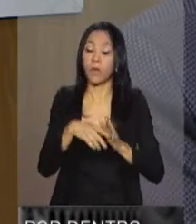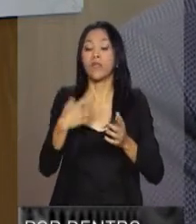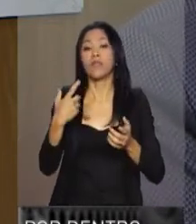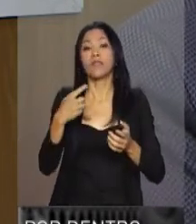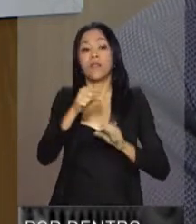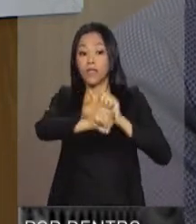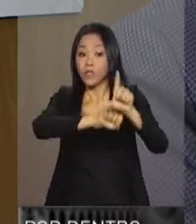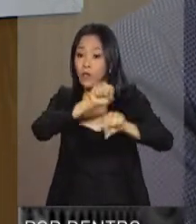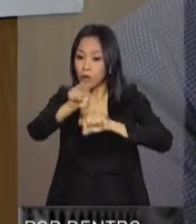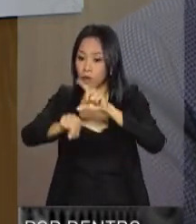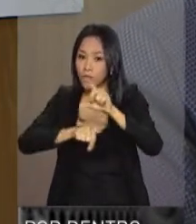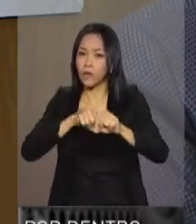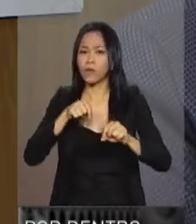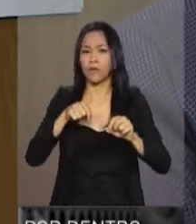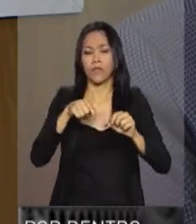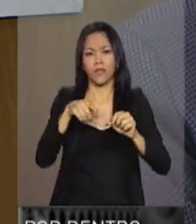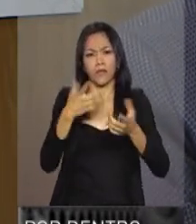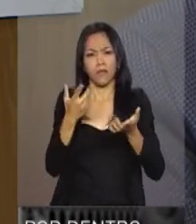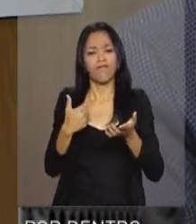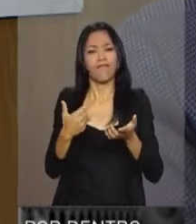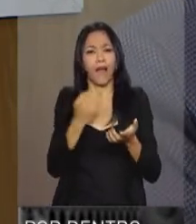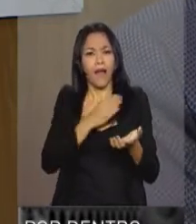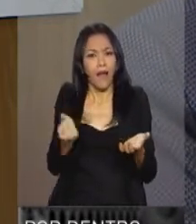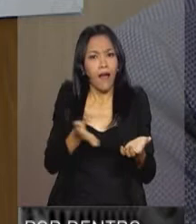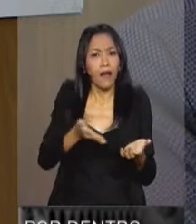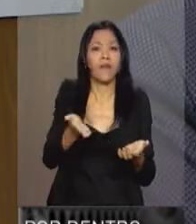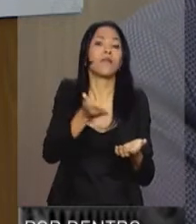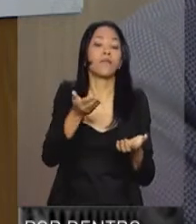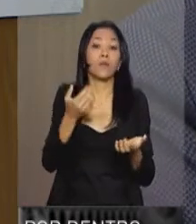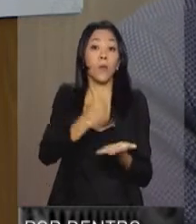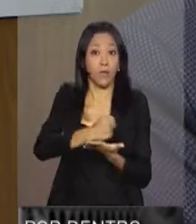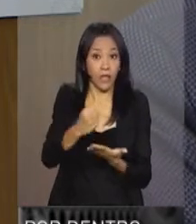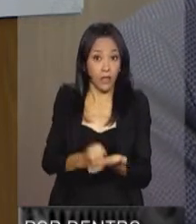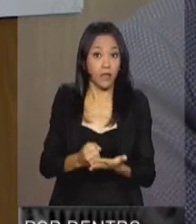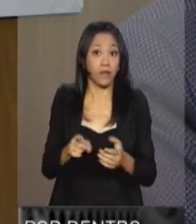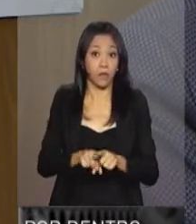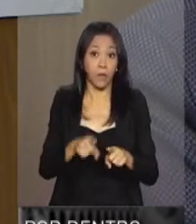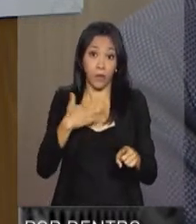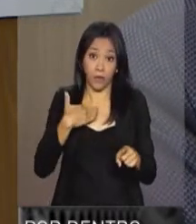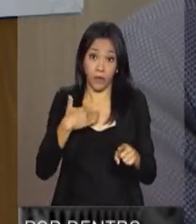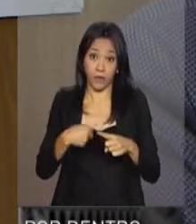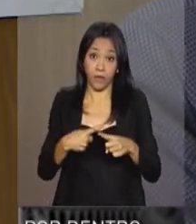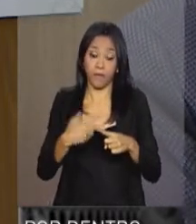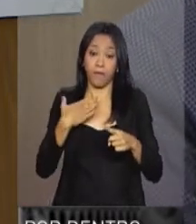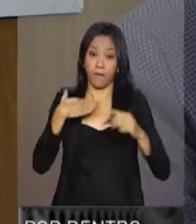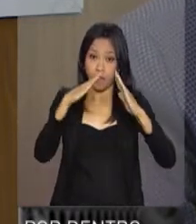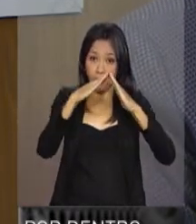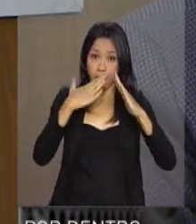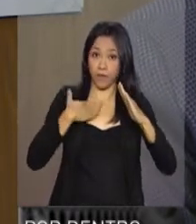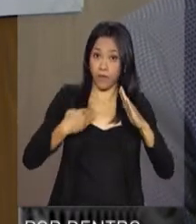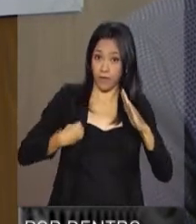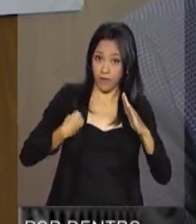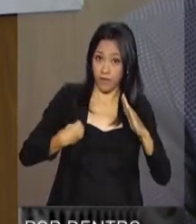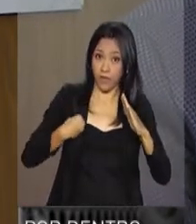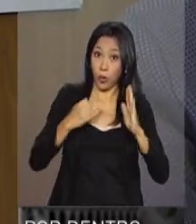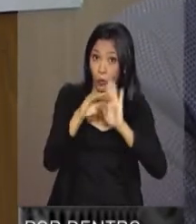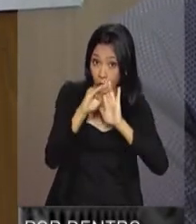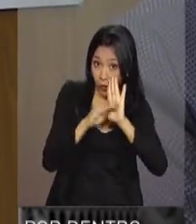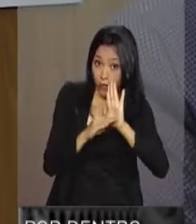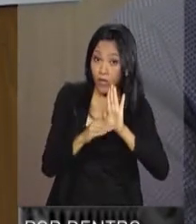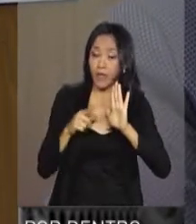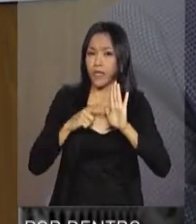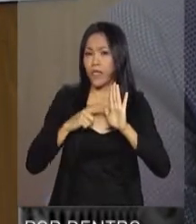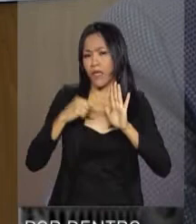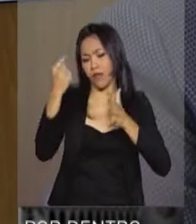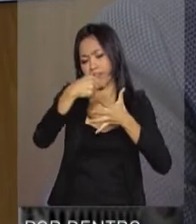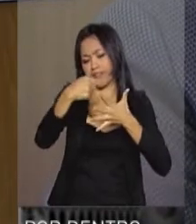um objetivo muito mais rápido de que o minha casa minha vida é um programa que tem importantíssimas razões e duas